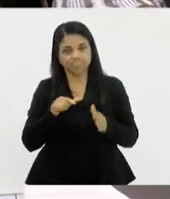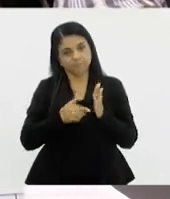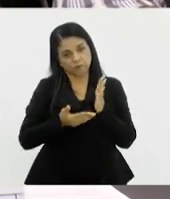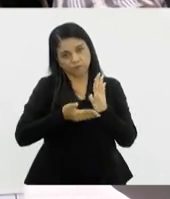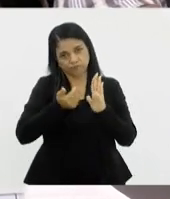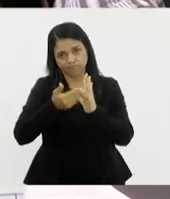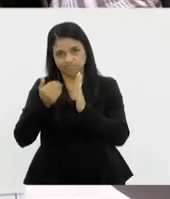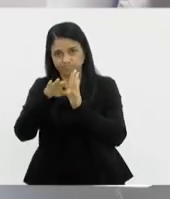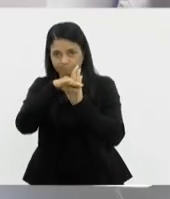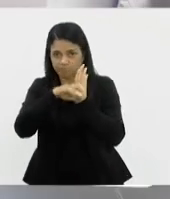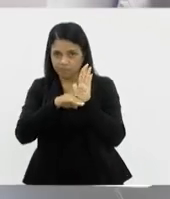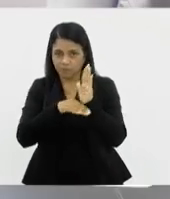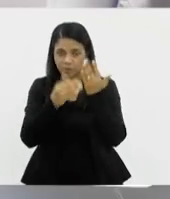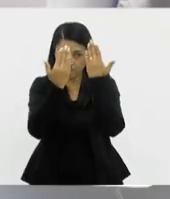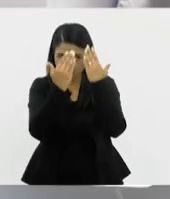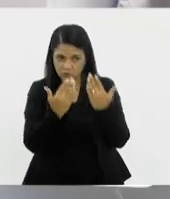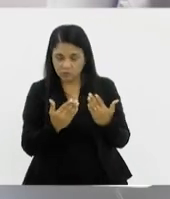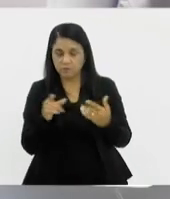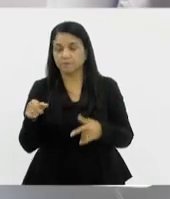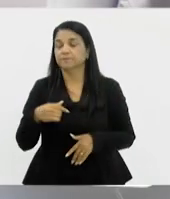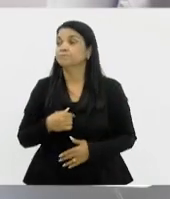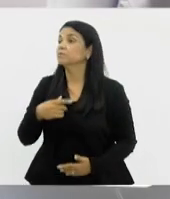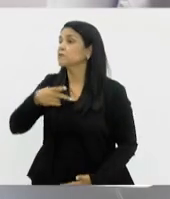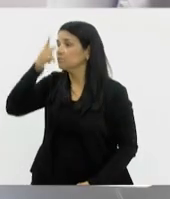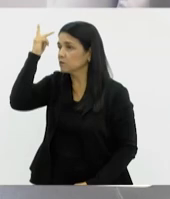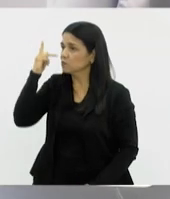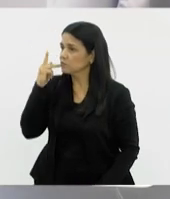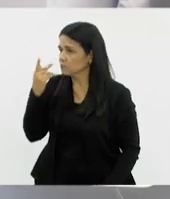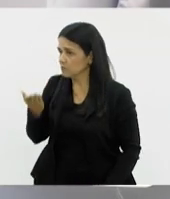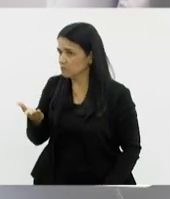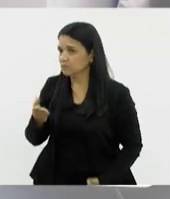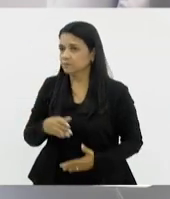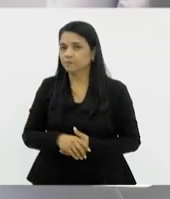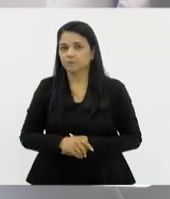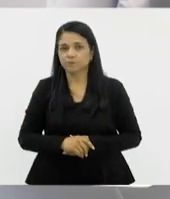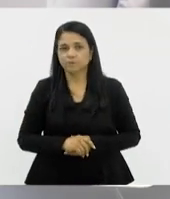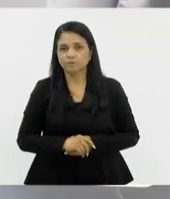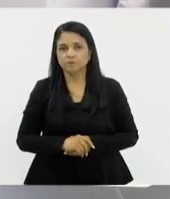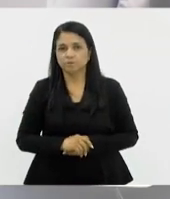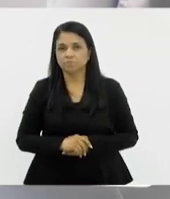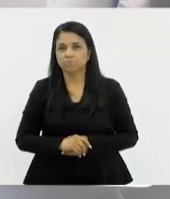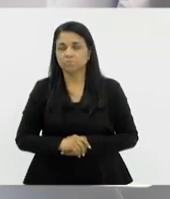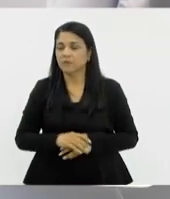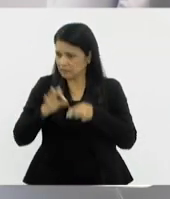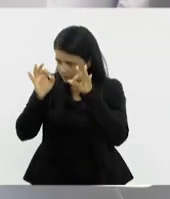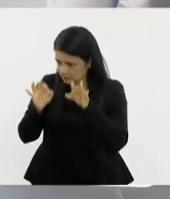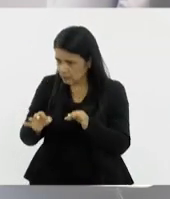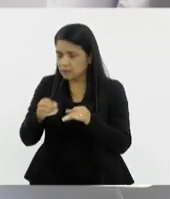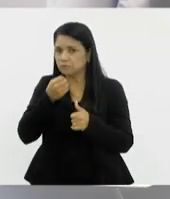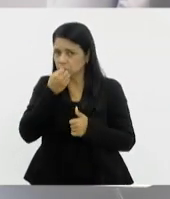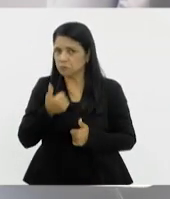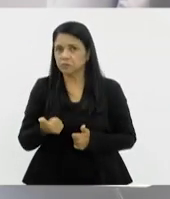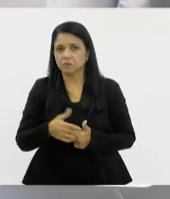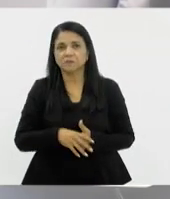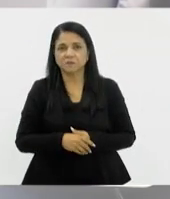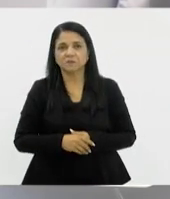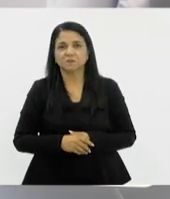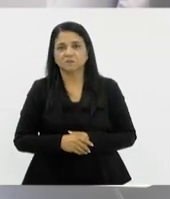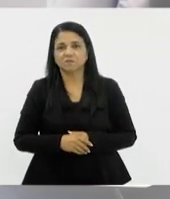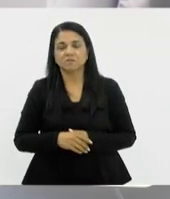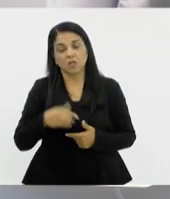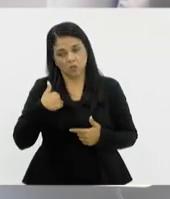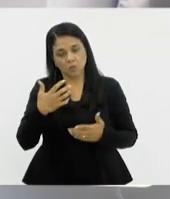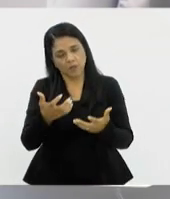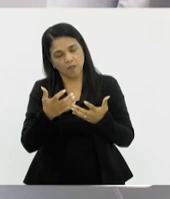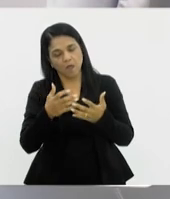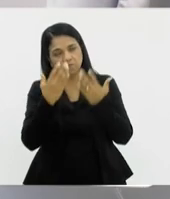Passo ao item de deputado Luiz Paulo. Não, pedido triplo de vista, não. Tá bom, de algum tamanho. Também item, quero vista,